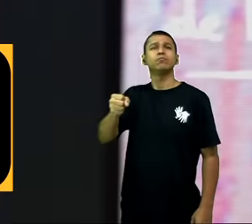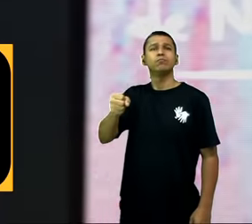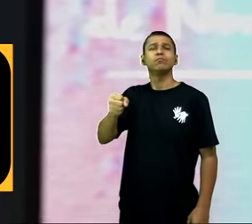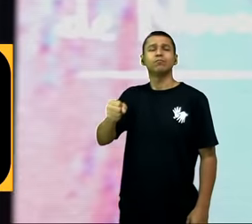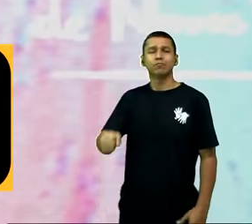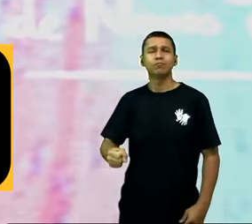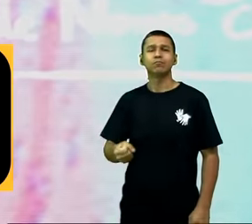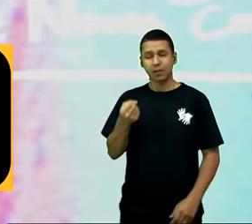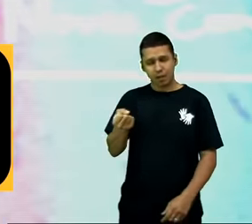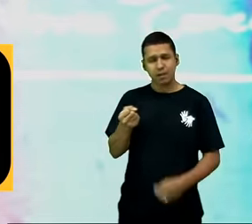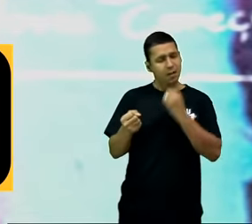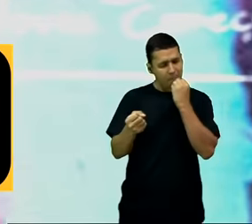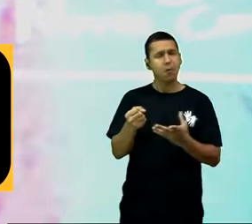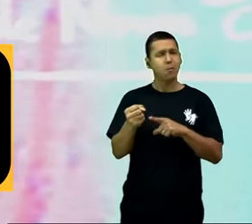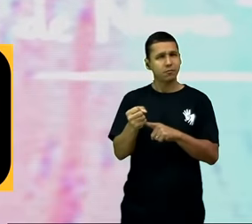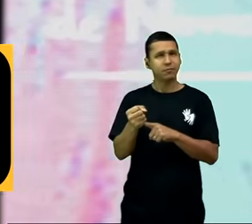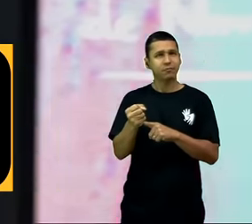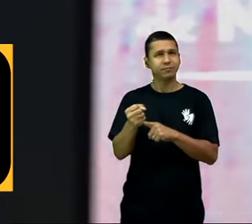Esse é do bal.